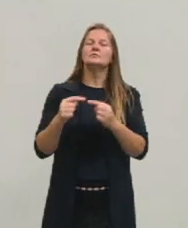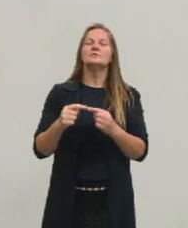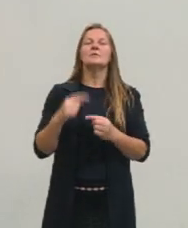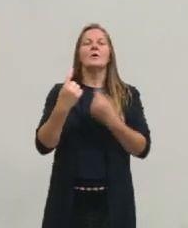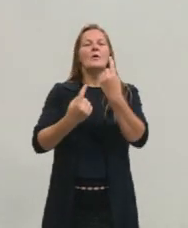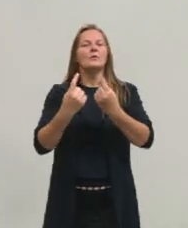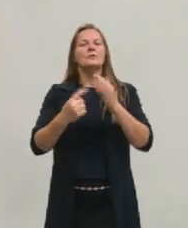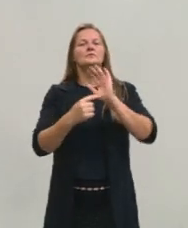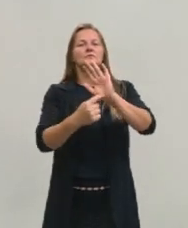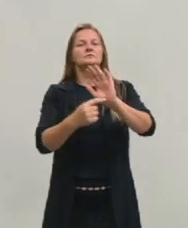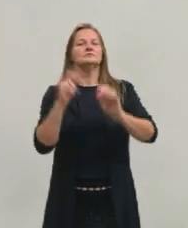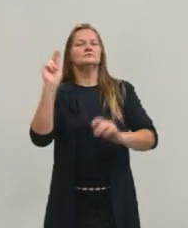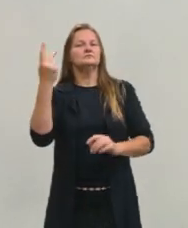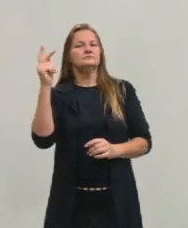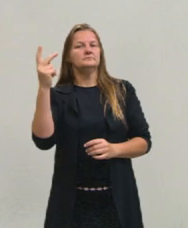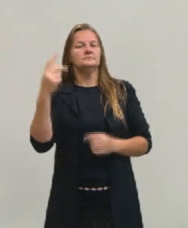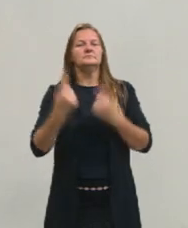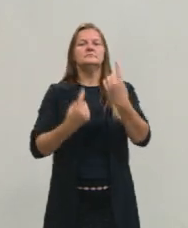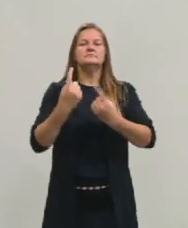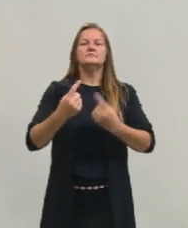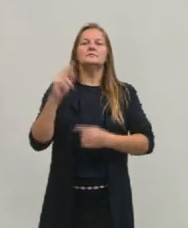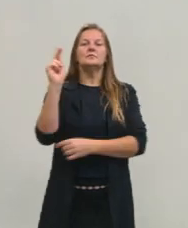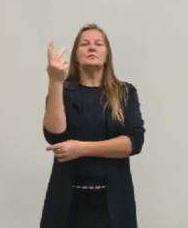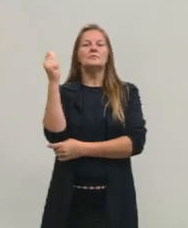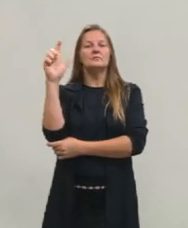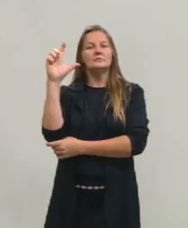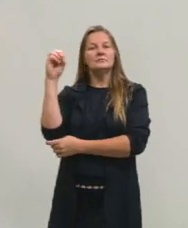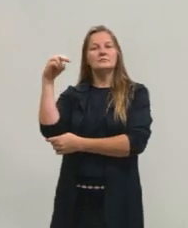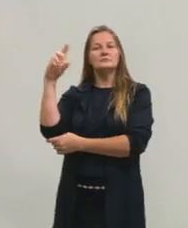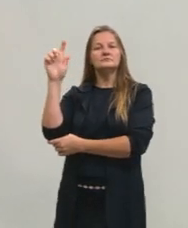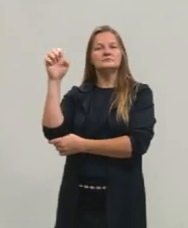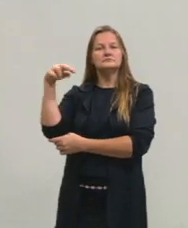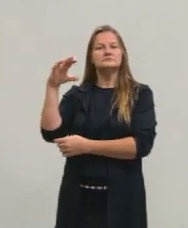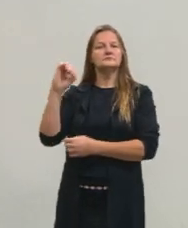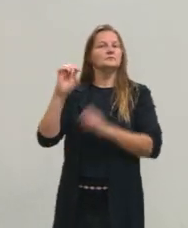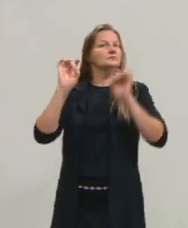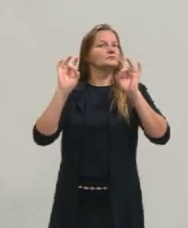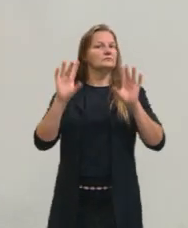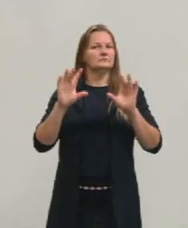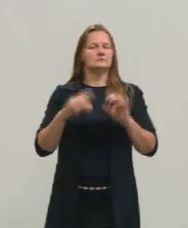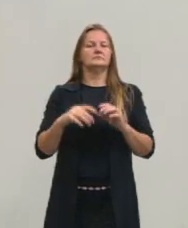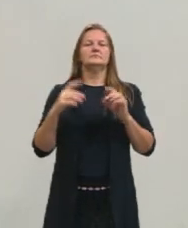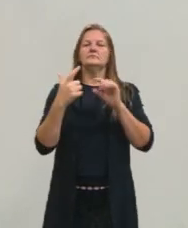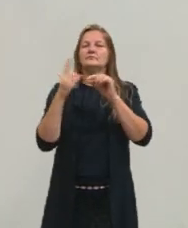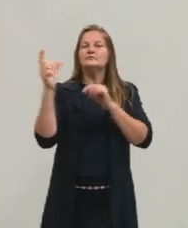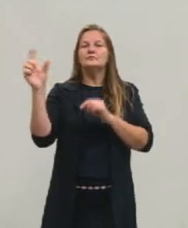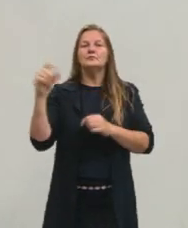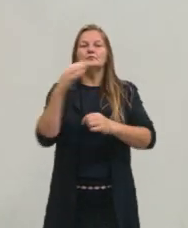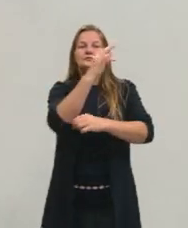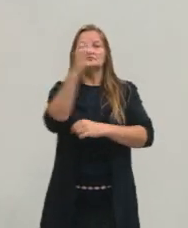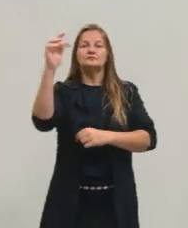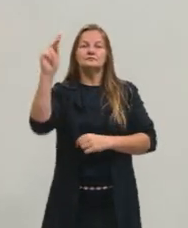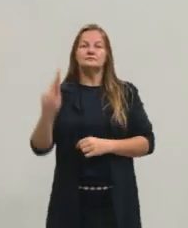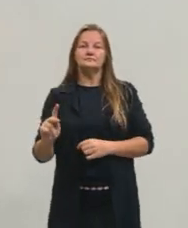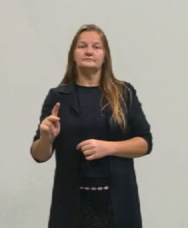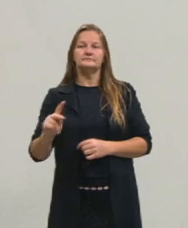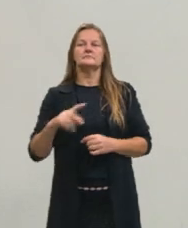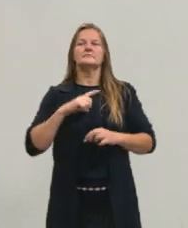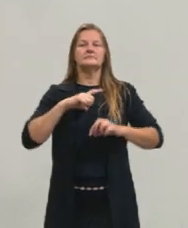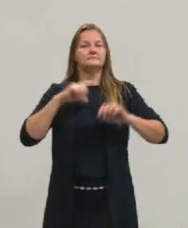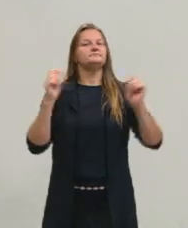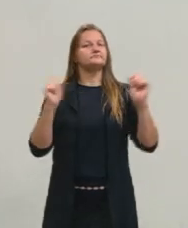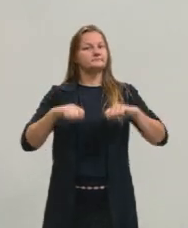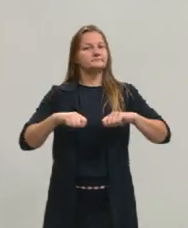apresentam nitrogênio halogênio e somente esses elementos tá o restante dos elementos químicos a tabela periódica